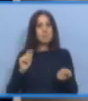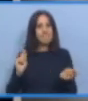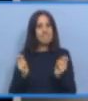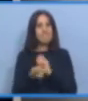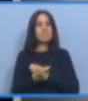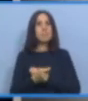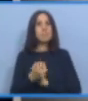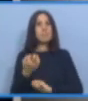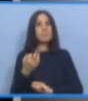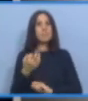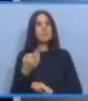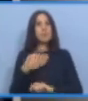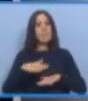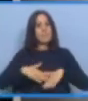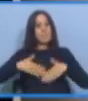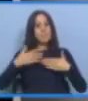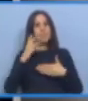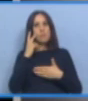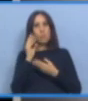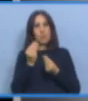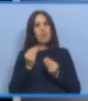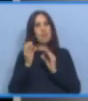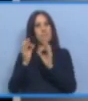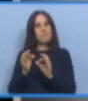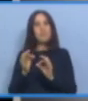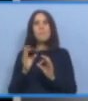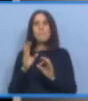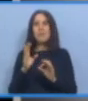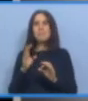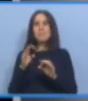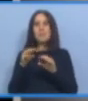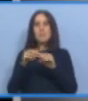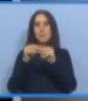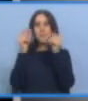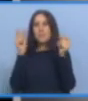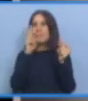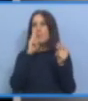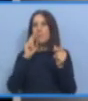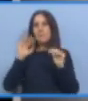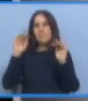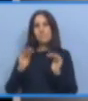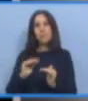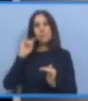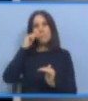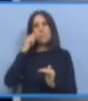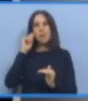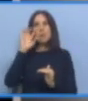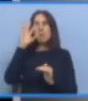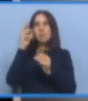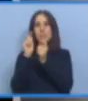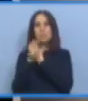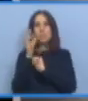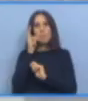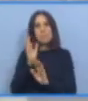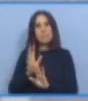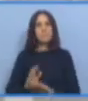forma a garantirmos o bem-estar e a qualidade de vida, mas a emitirmos menos gases poluentes que contribuam para o aquecimento global. Olhamos